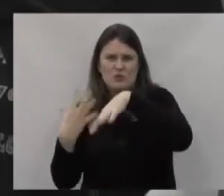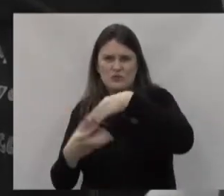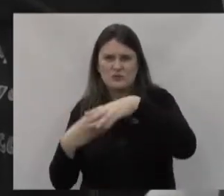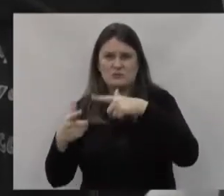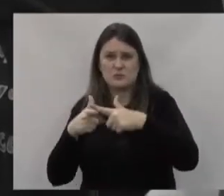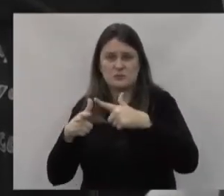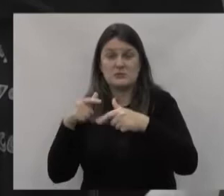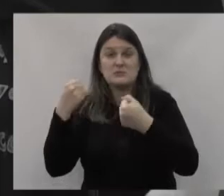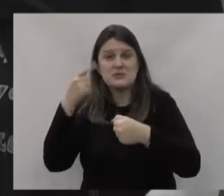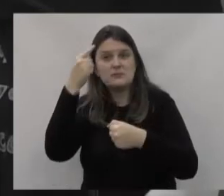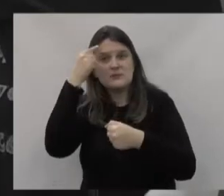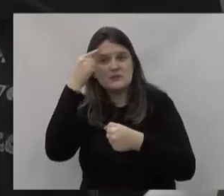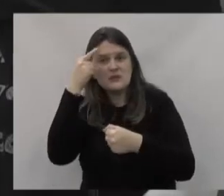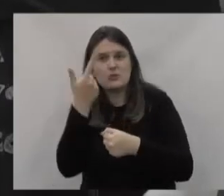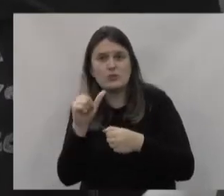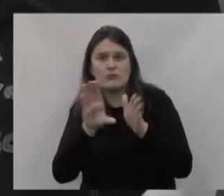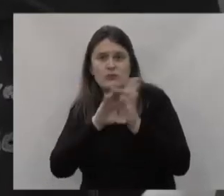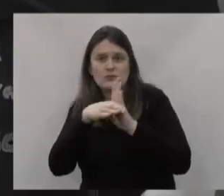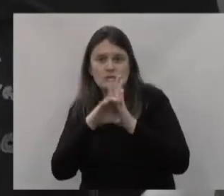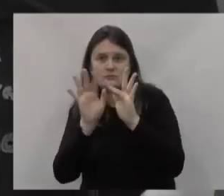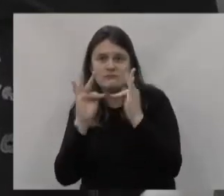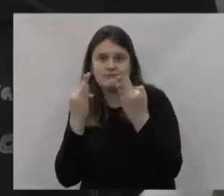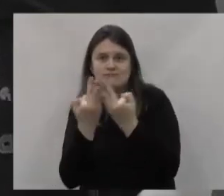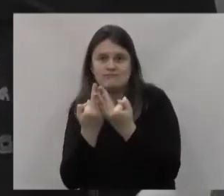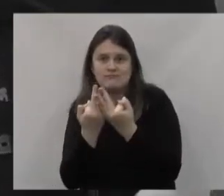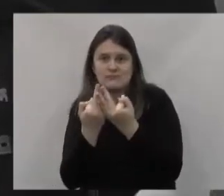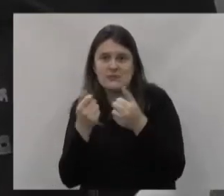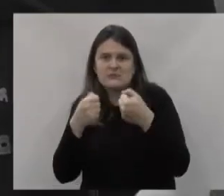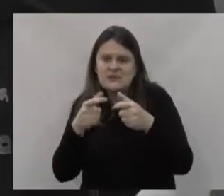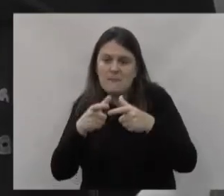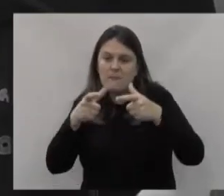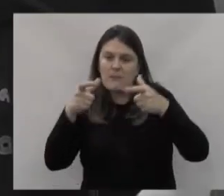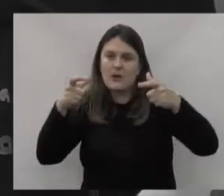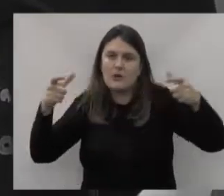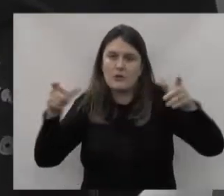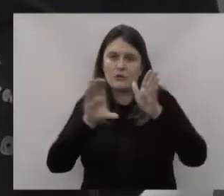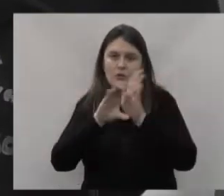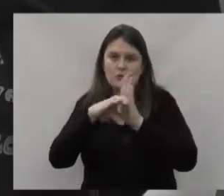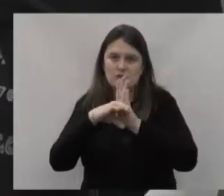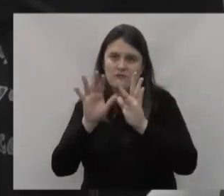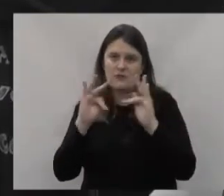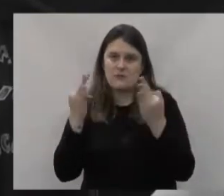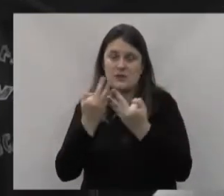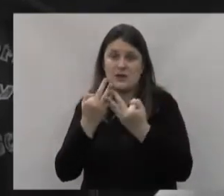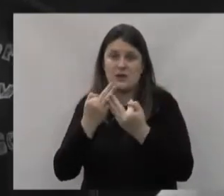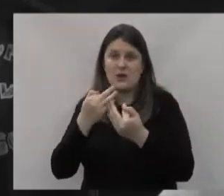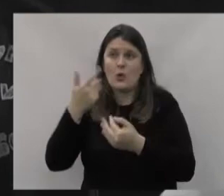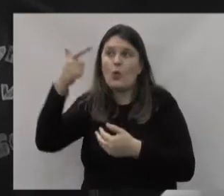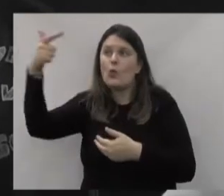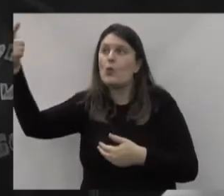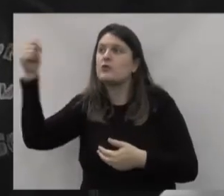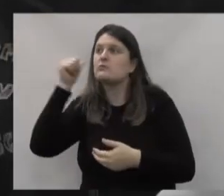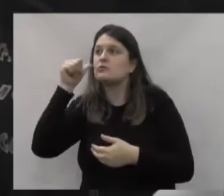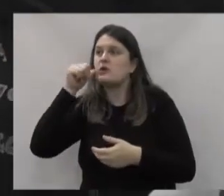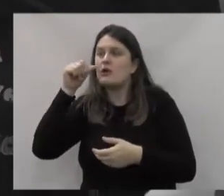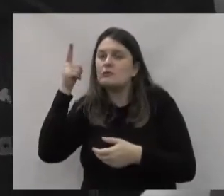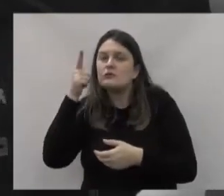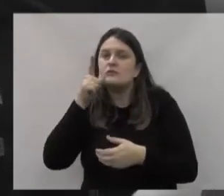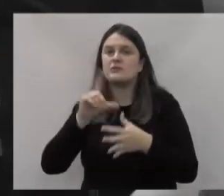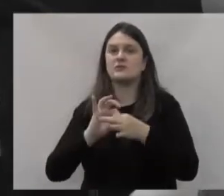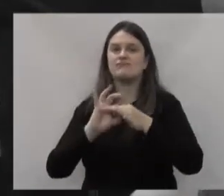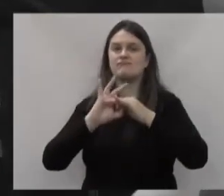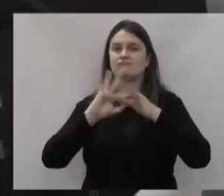esse conceito de família, ampliar ele, mais mulheres como a Jo vão conseguir sair desse relacionamento.